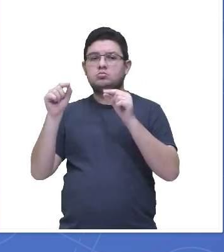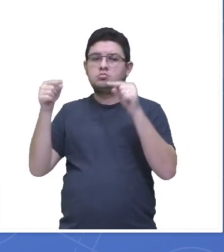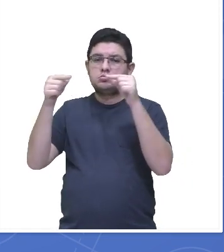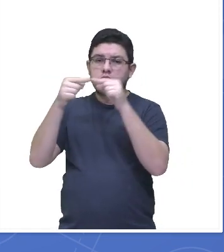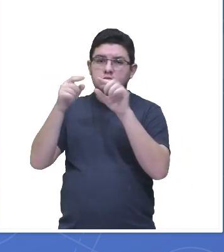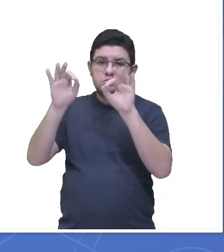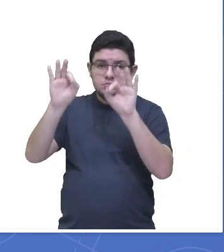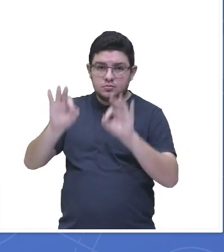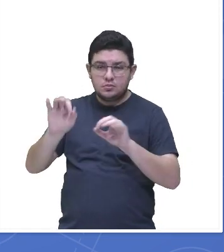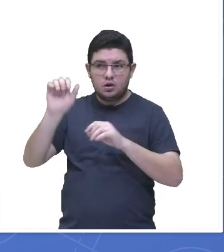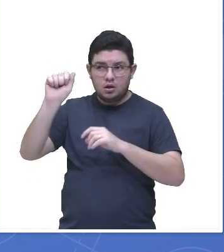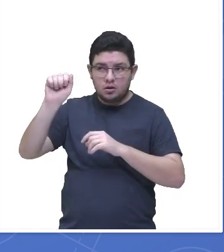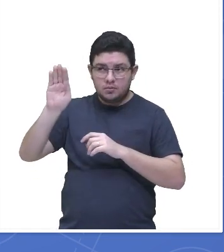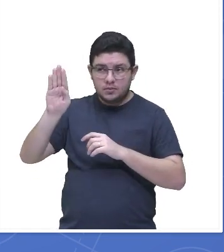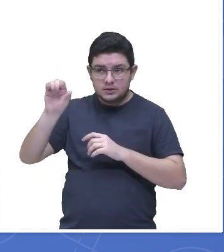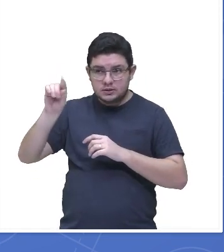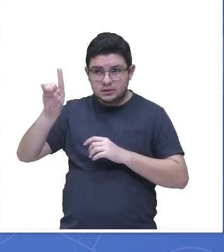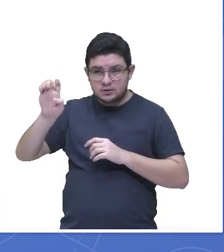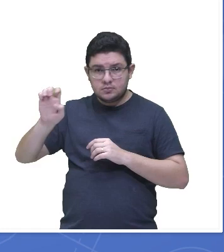gente volta para a correção.